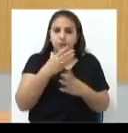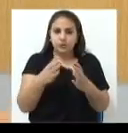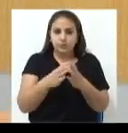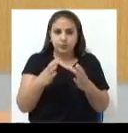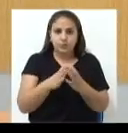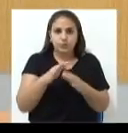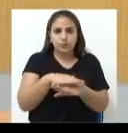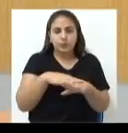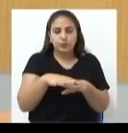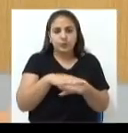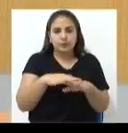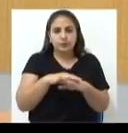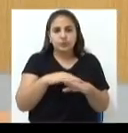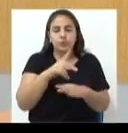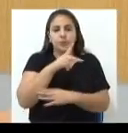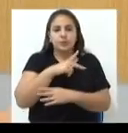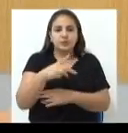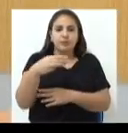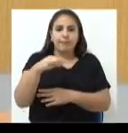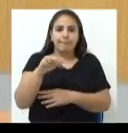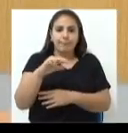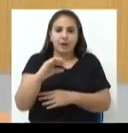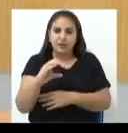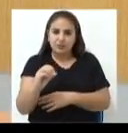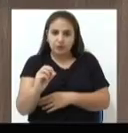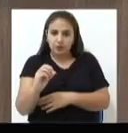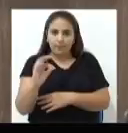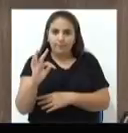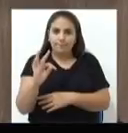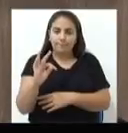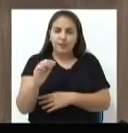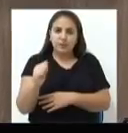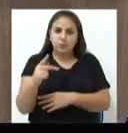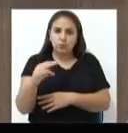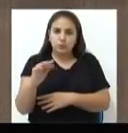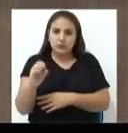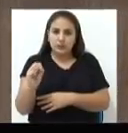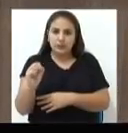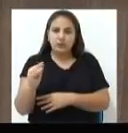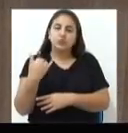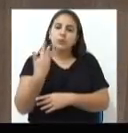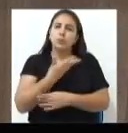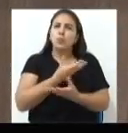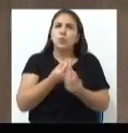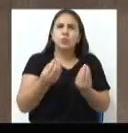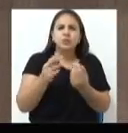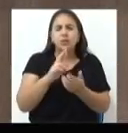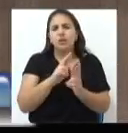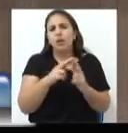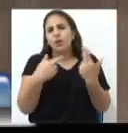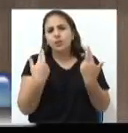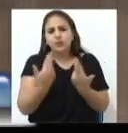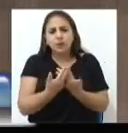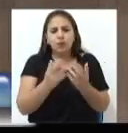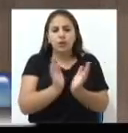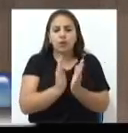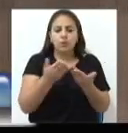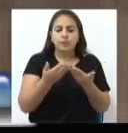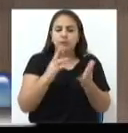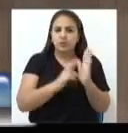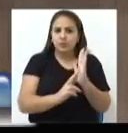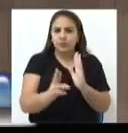equipe conversou com o presidente Márcio Patucci. Foram 8 reuniões que a comissão representativa